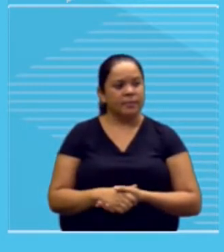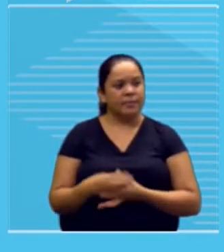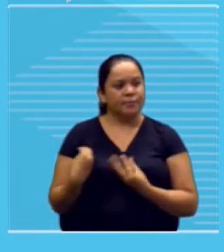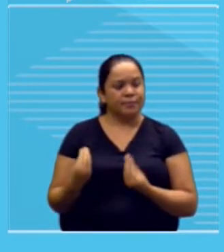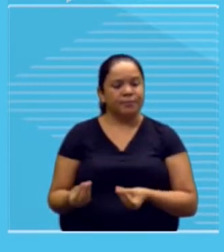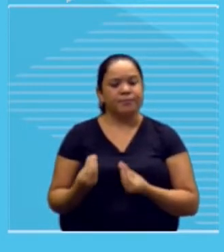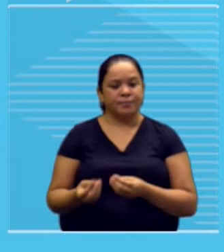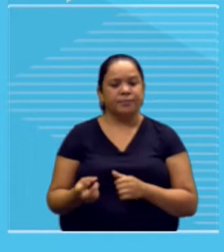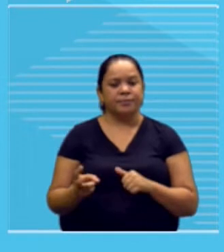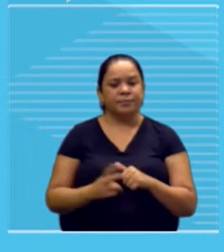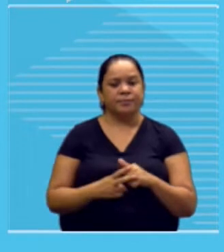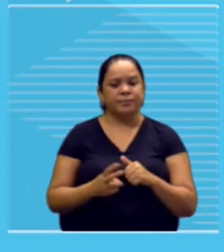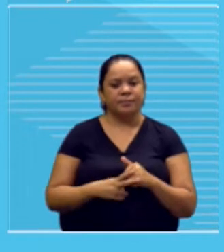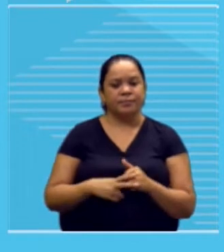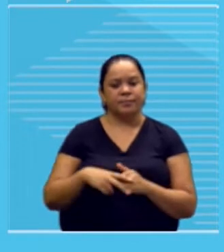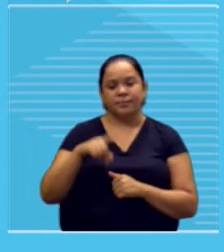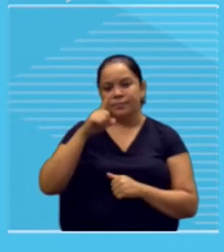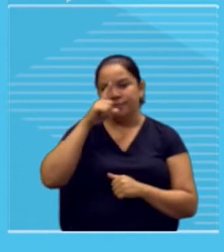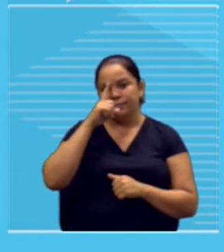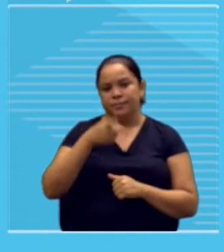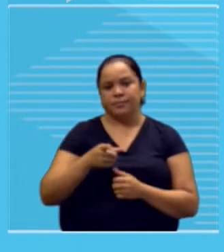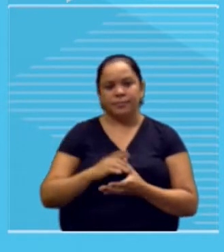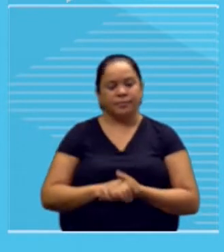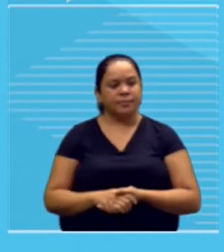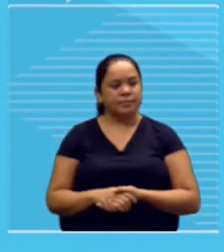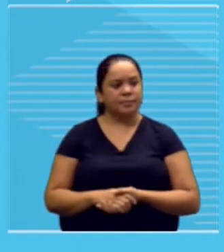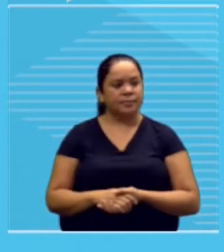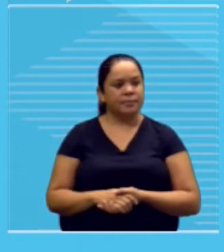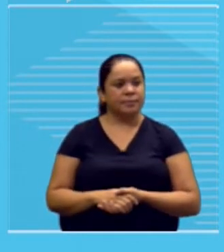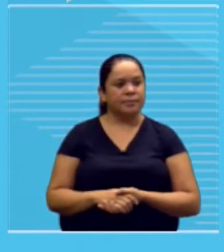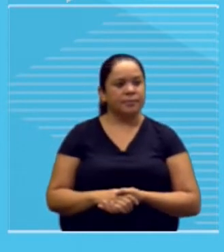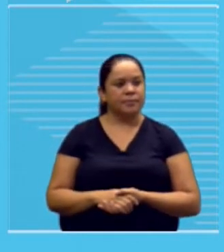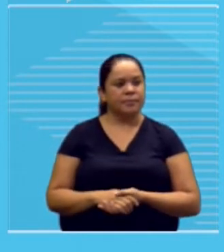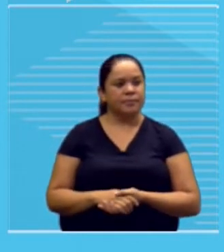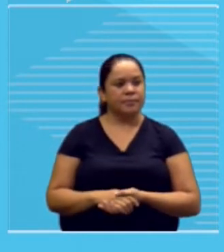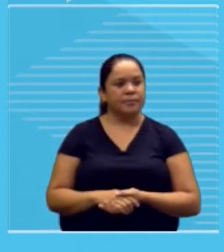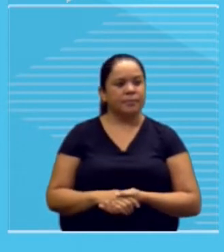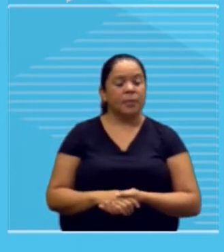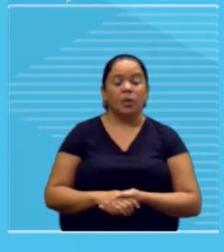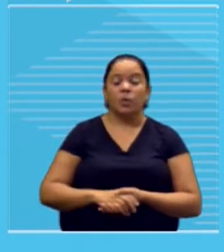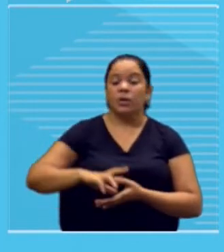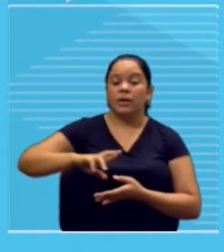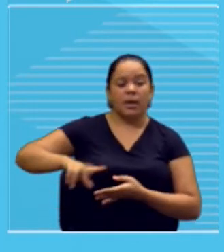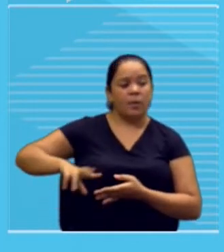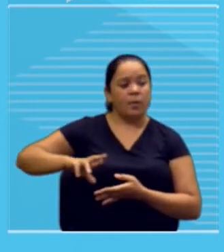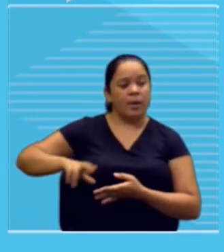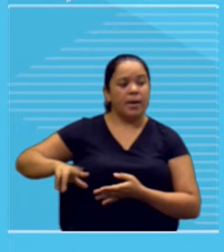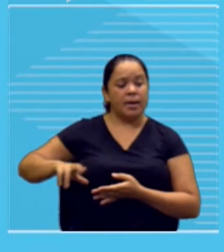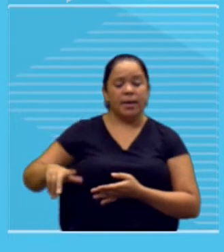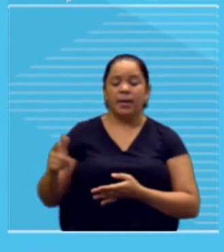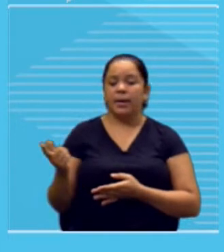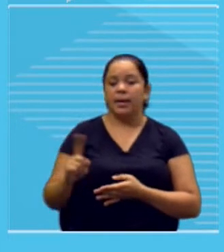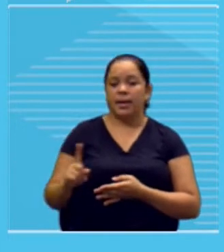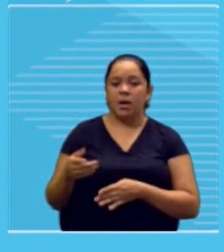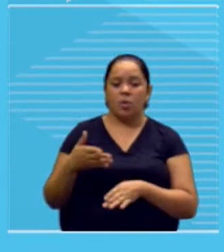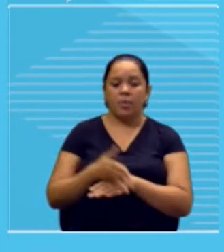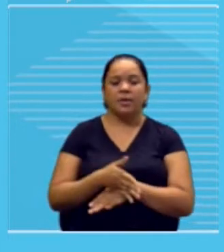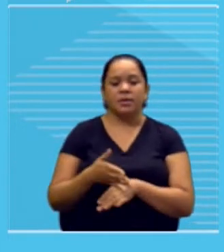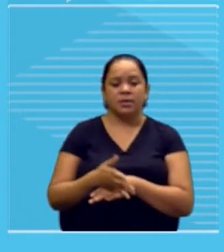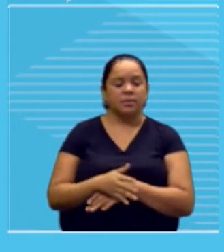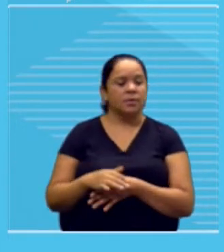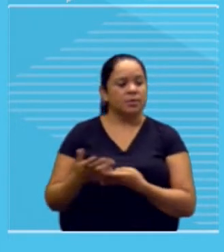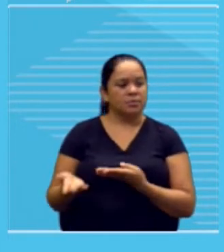no imperativo eu tô procurando o exceto aquilo que não é a pessoa letra diz que é para dar